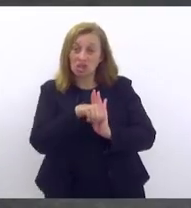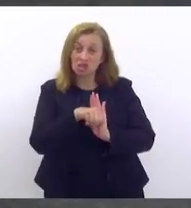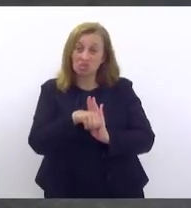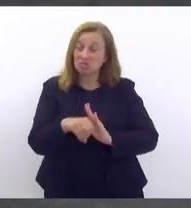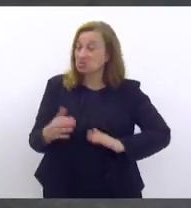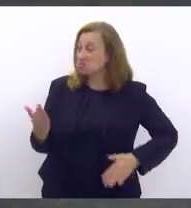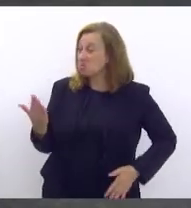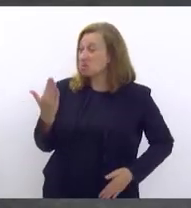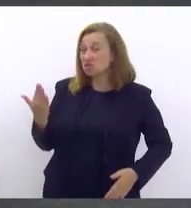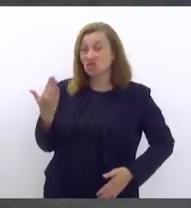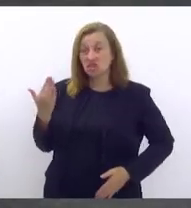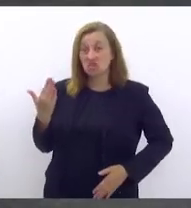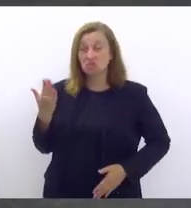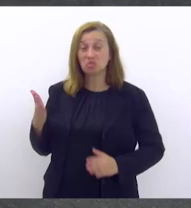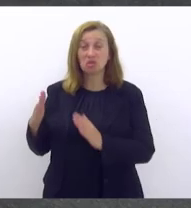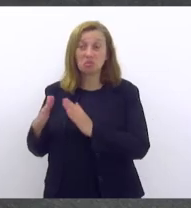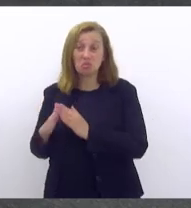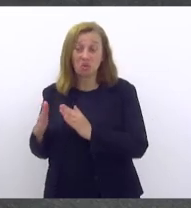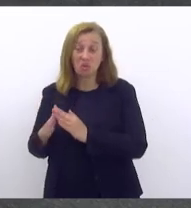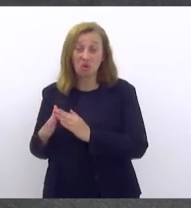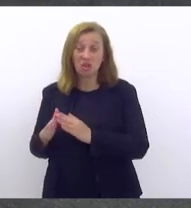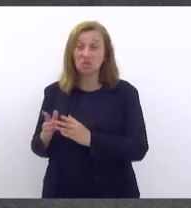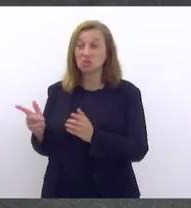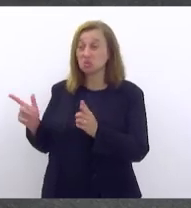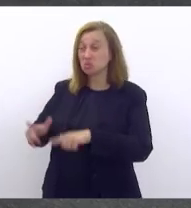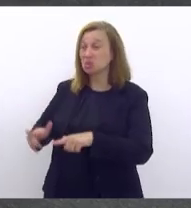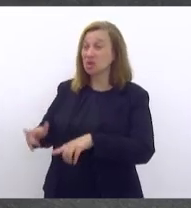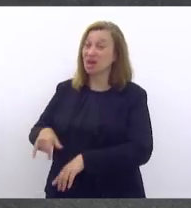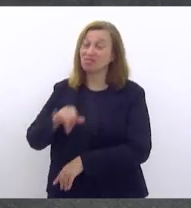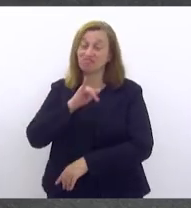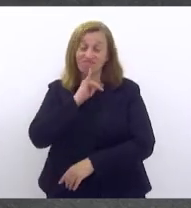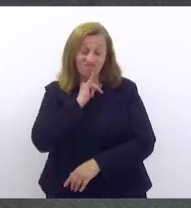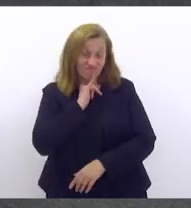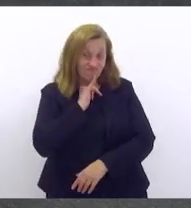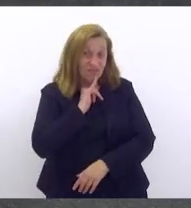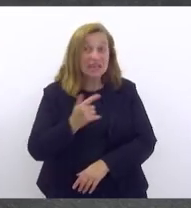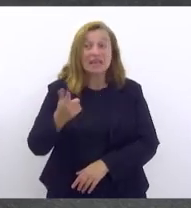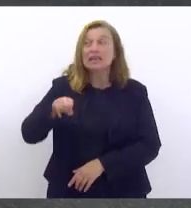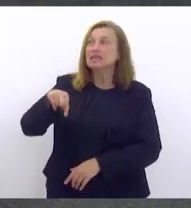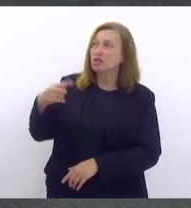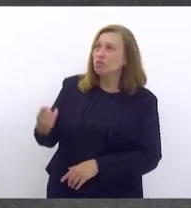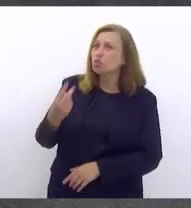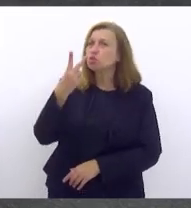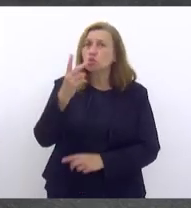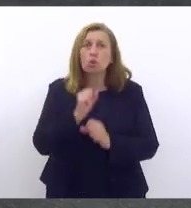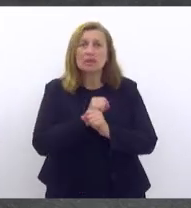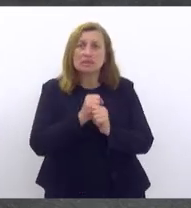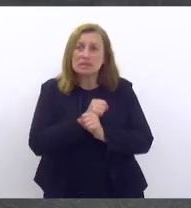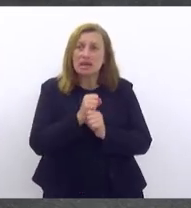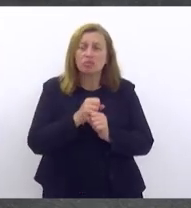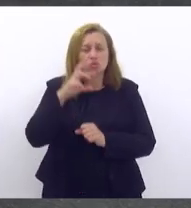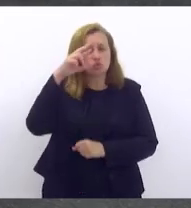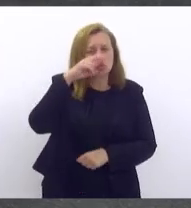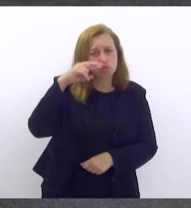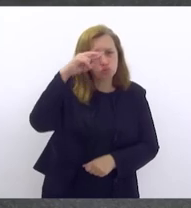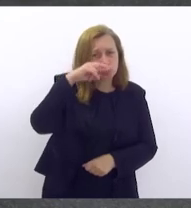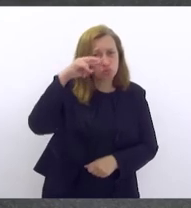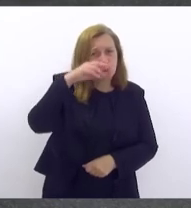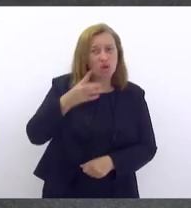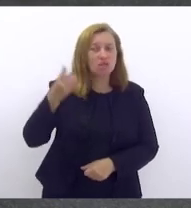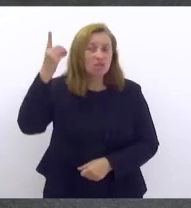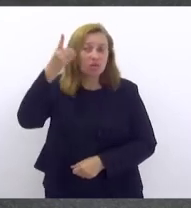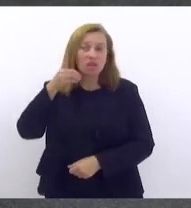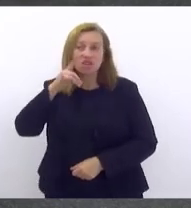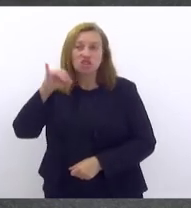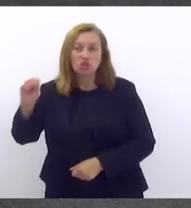ali residem, infelizmente. E depois de 2 anos de investigação, deputado